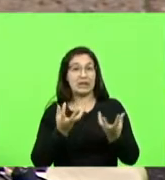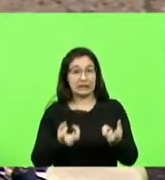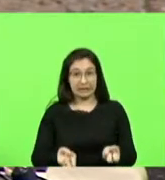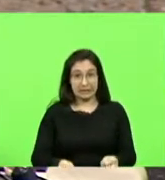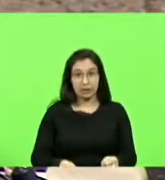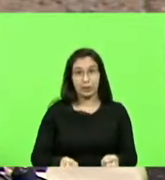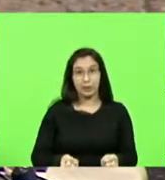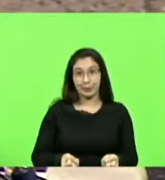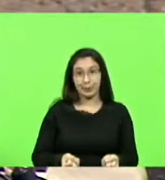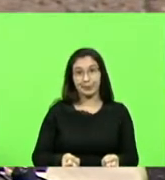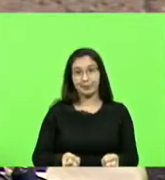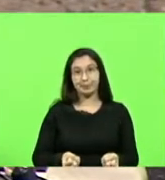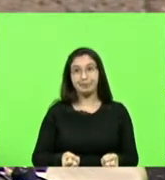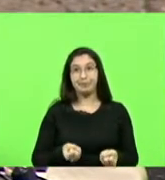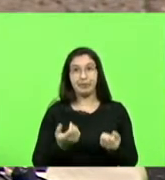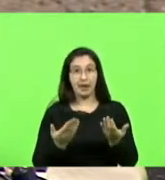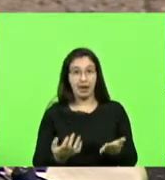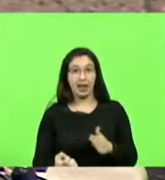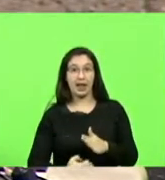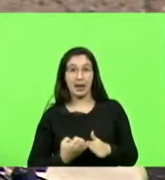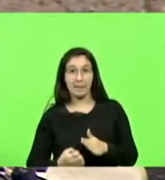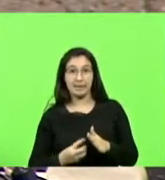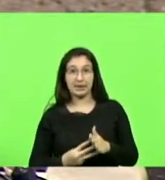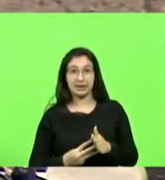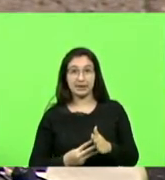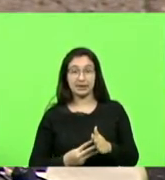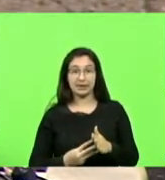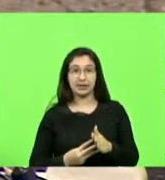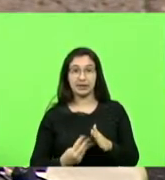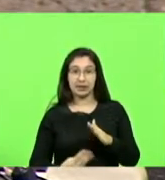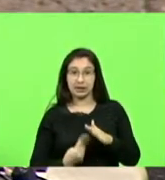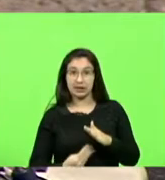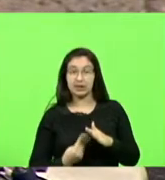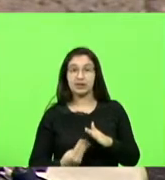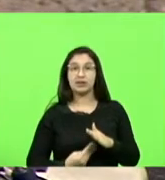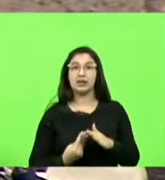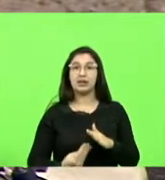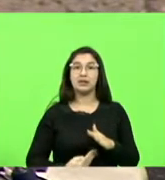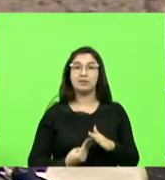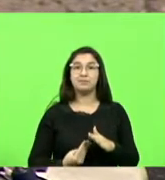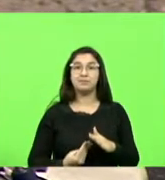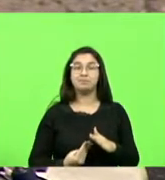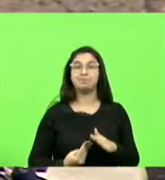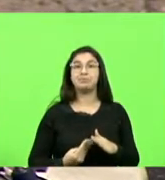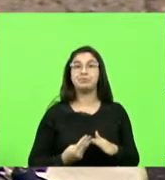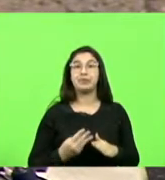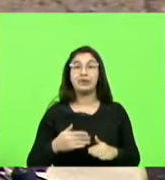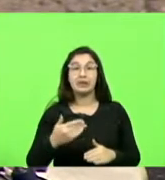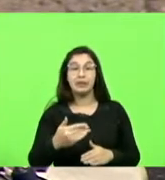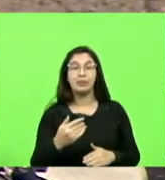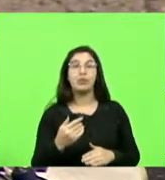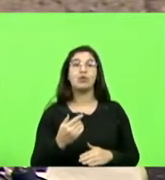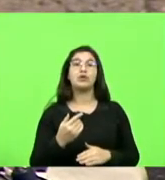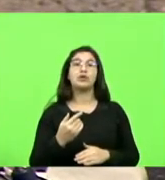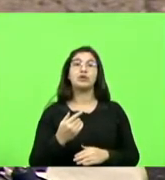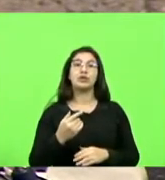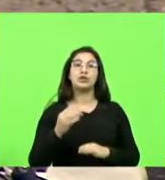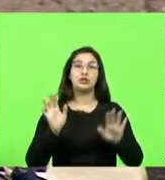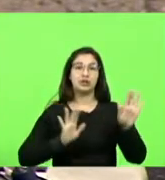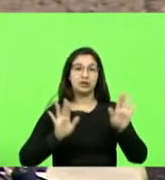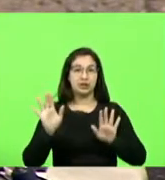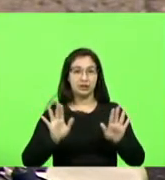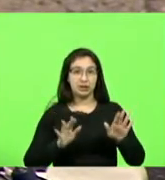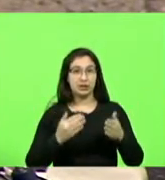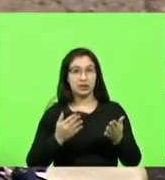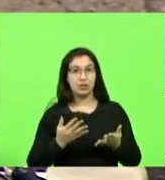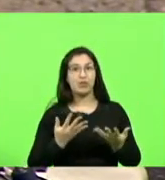como a empresa terceirizada a tocar a SAMU. Depois de um ano na licitação, foi